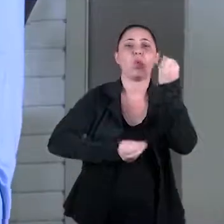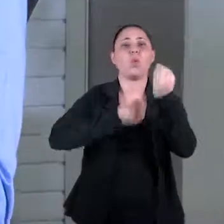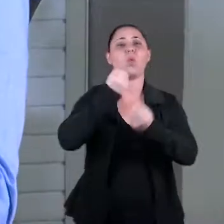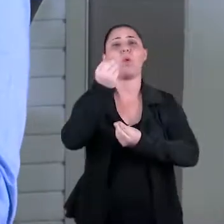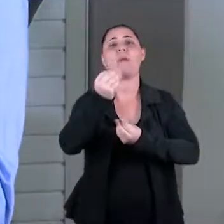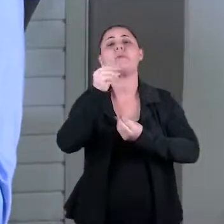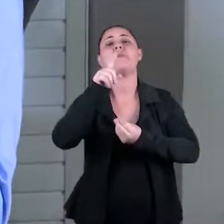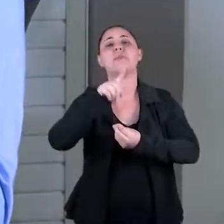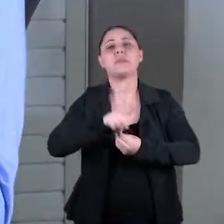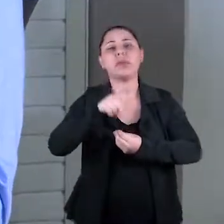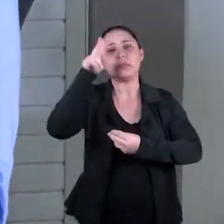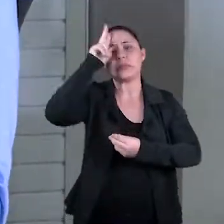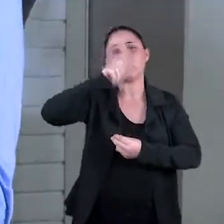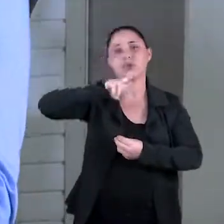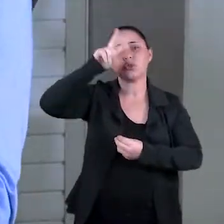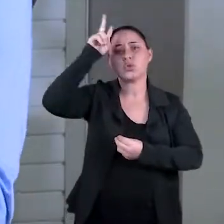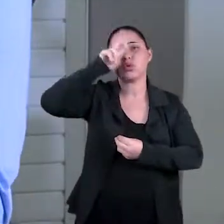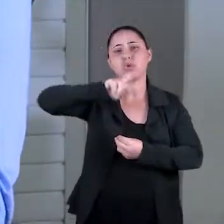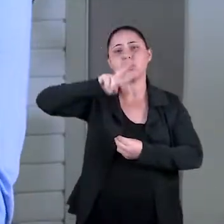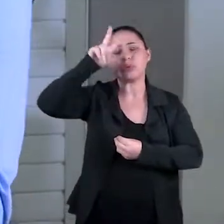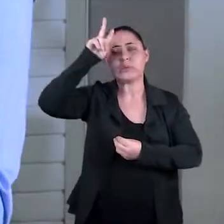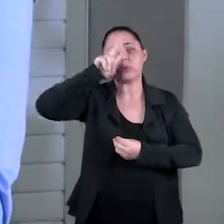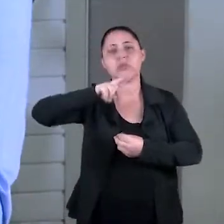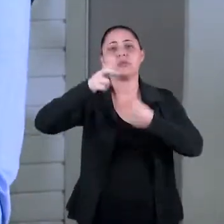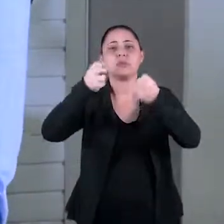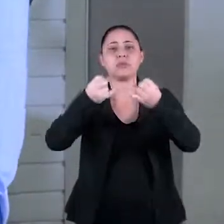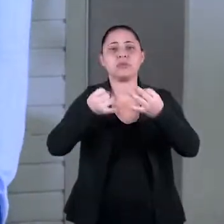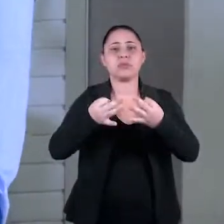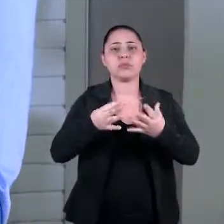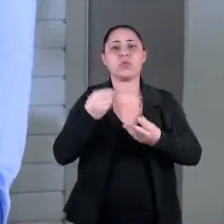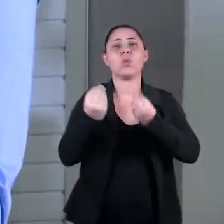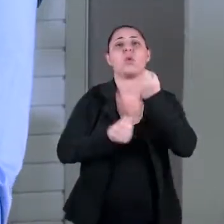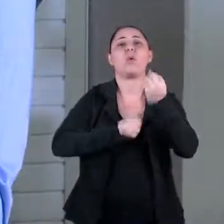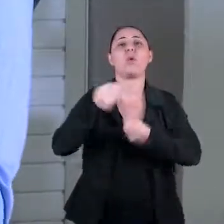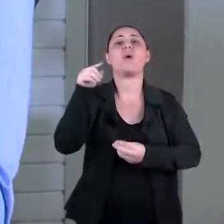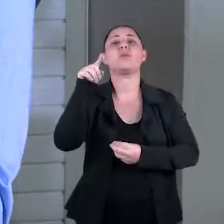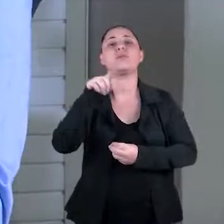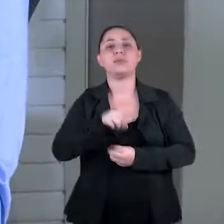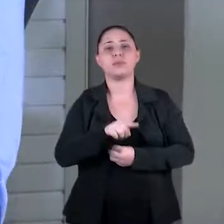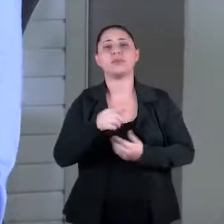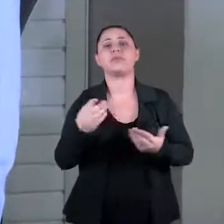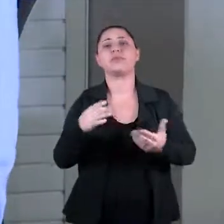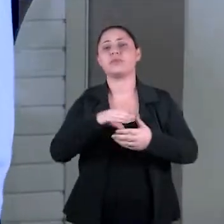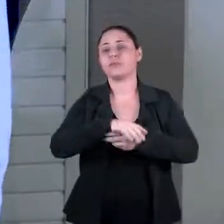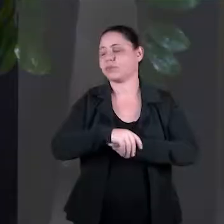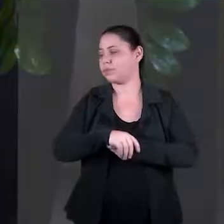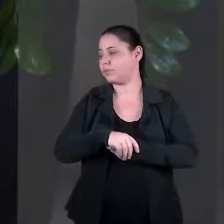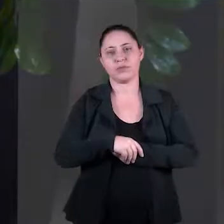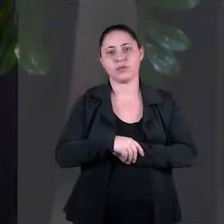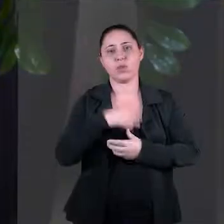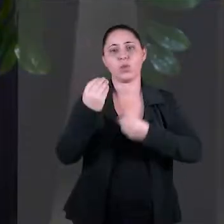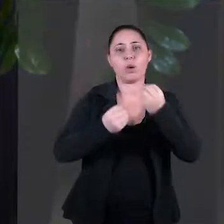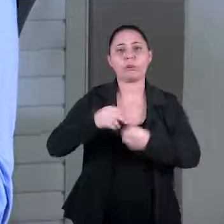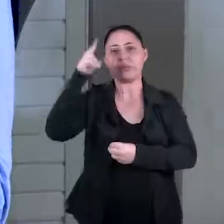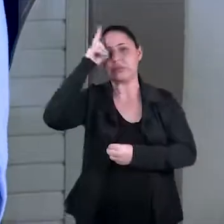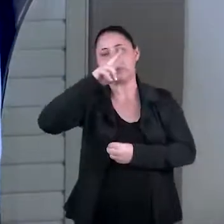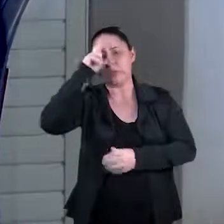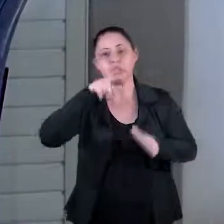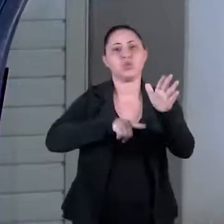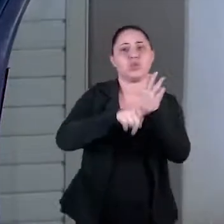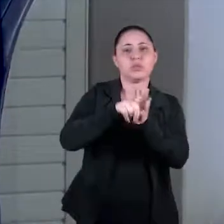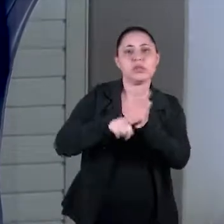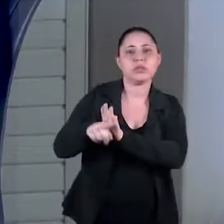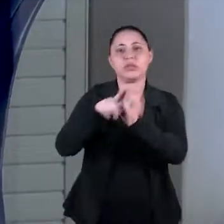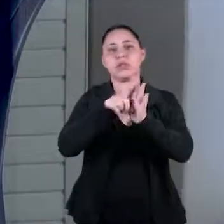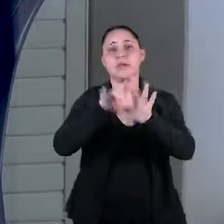queda. A partir dessa história, desse exame específico do couro cabeludo, a gente vai definir a causa. Então assim, definir a